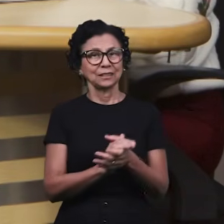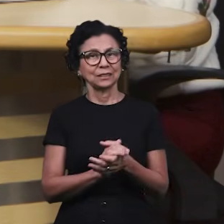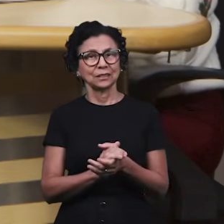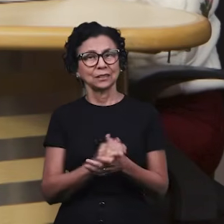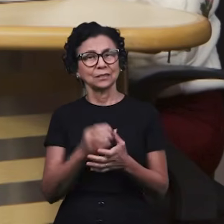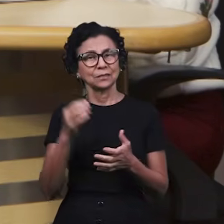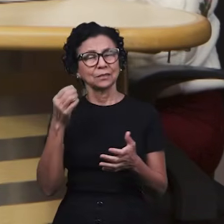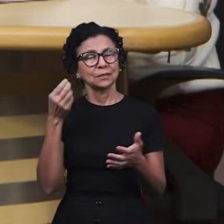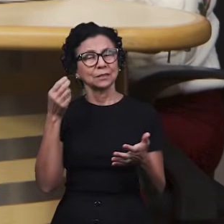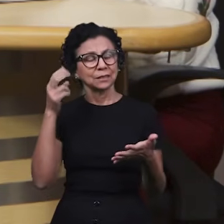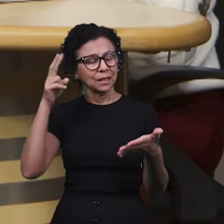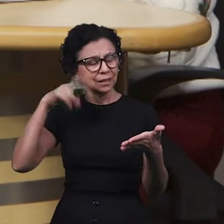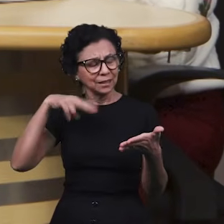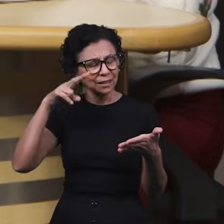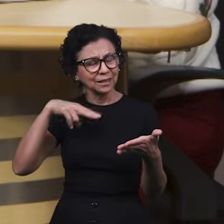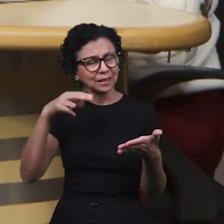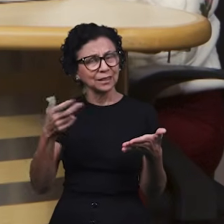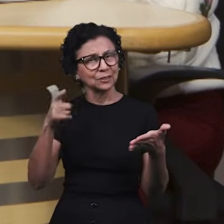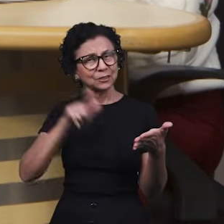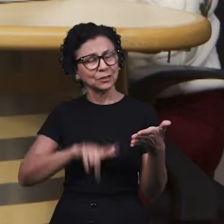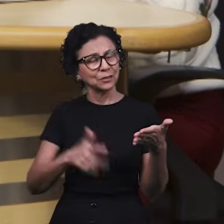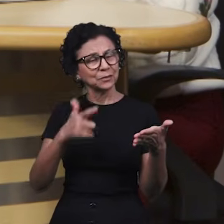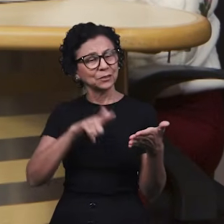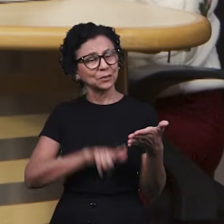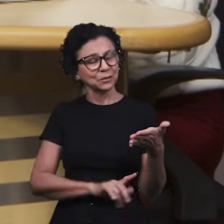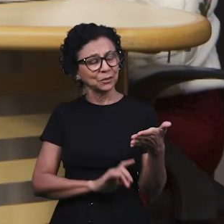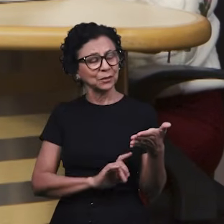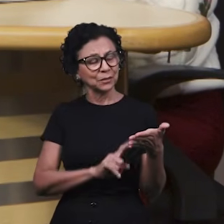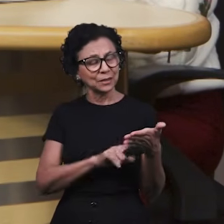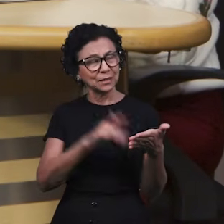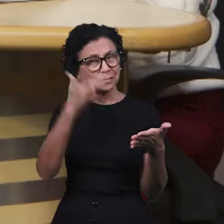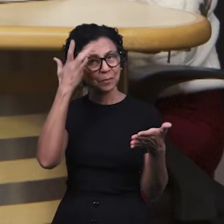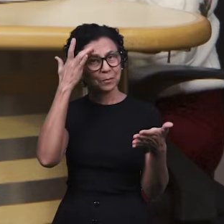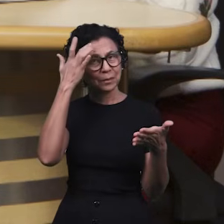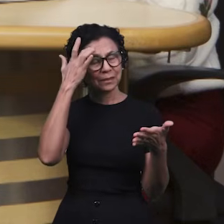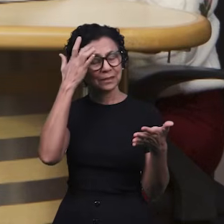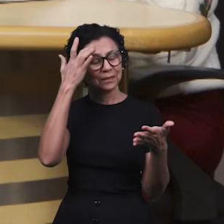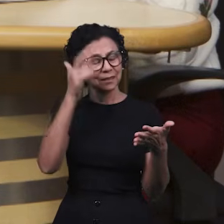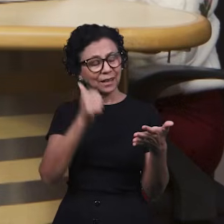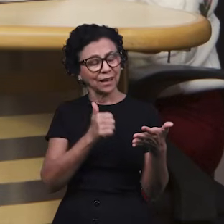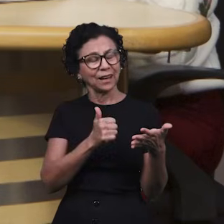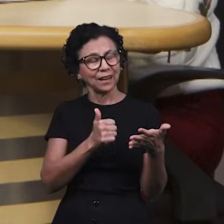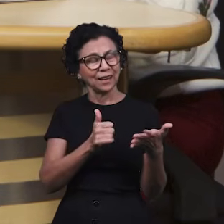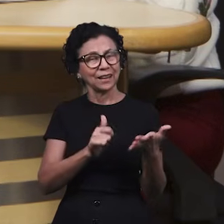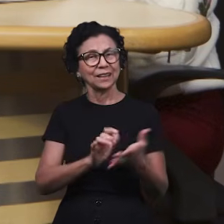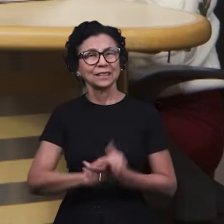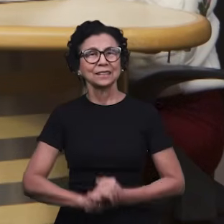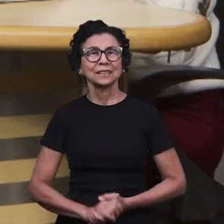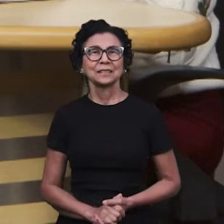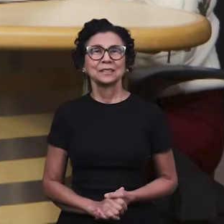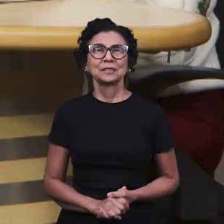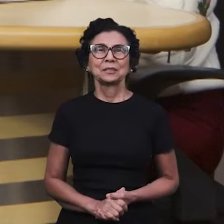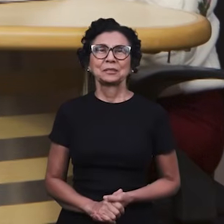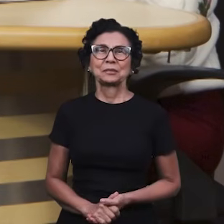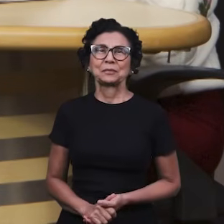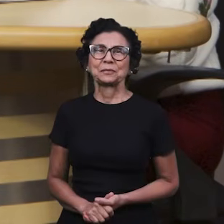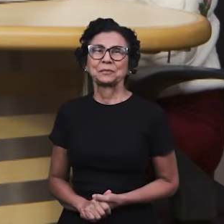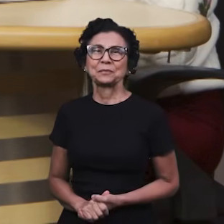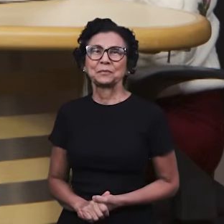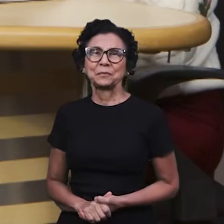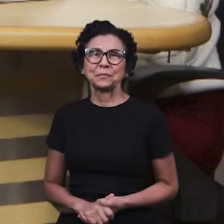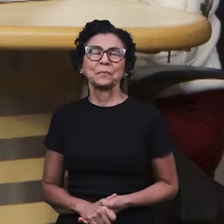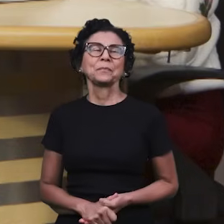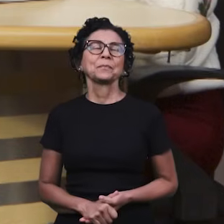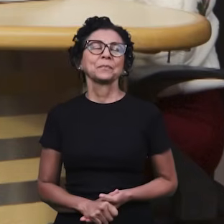louvores vão, que a história fica contada, elas têm algo ali para uma experiência individual com o Senhor, onde elas podem,